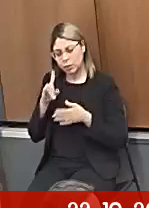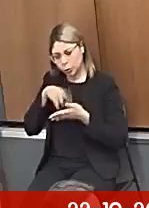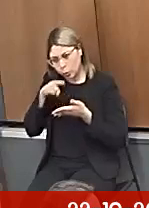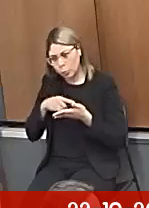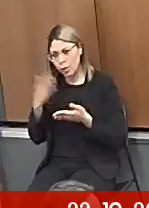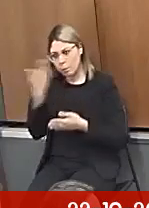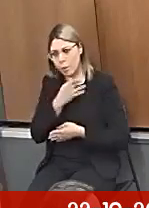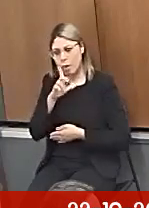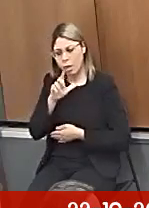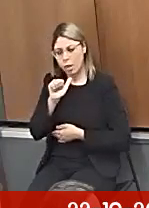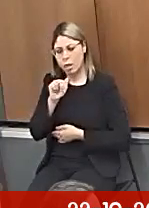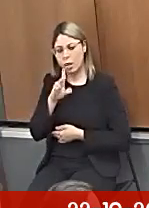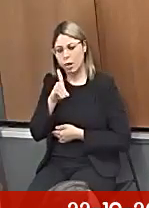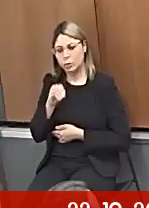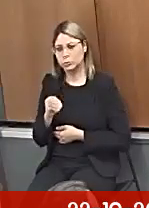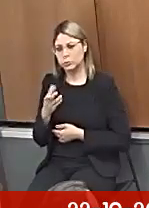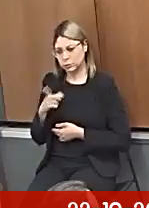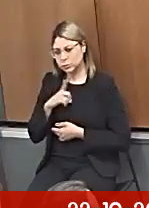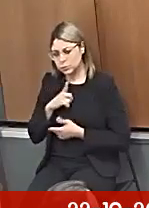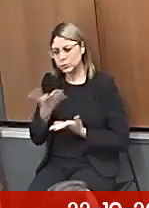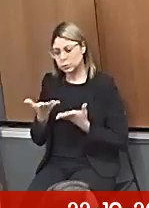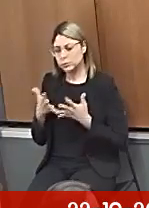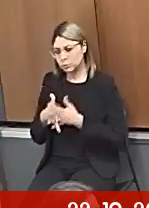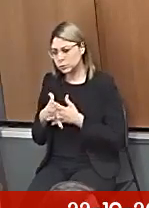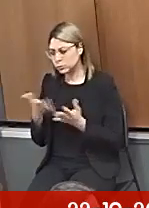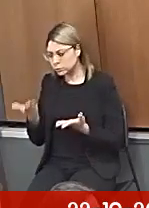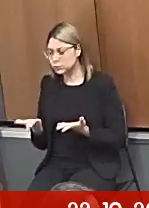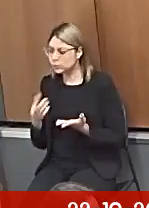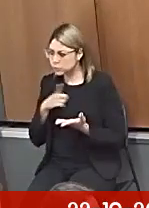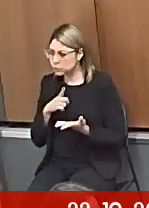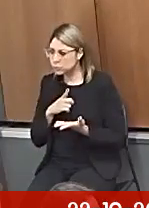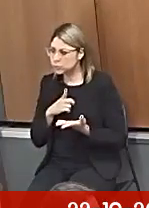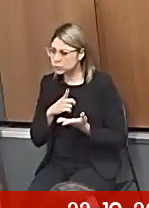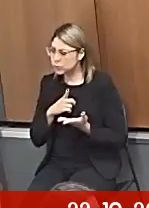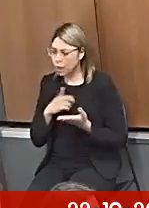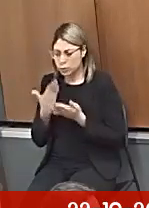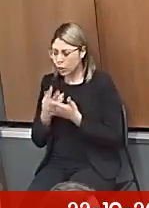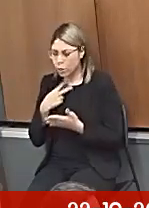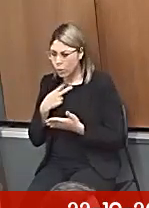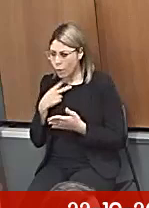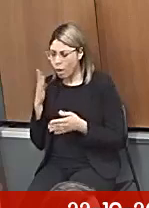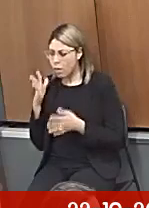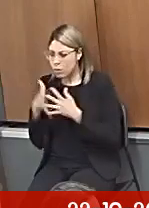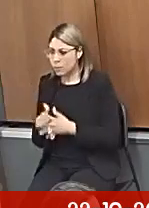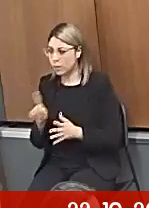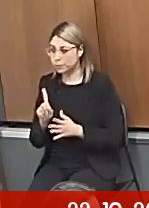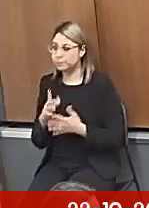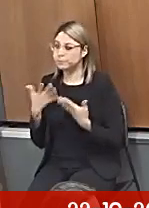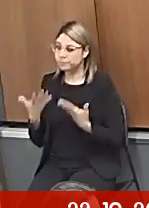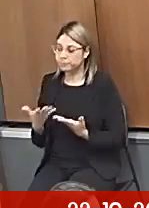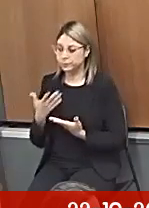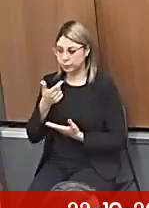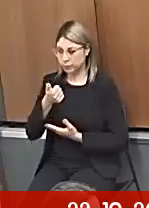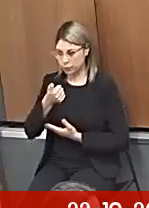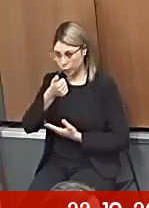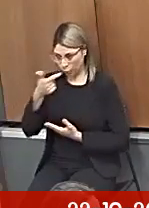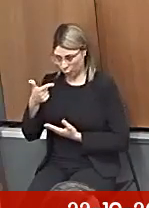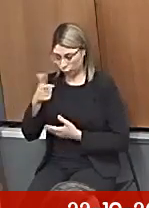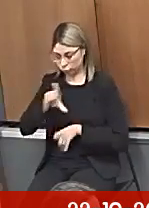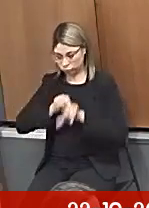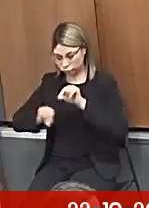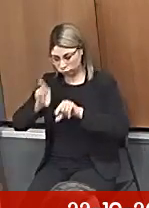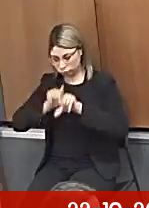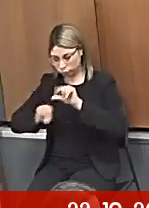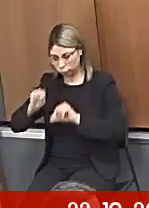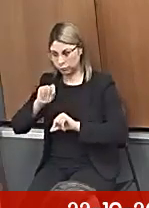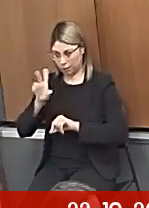transtorno comportamental, a escola não pode barrar que ele vá pelo convênio pela questão do comportamento. E dos 12 selecionados, entre todos